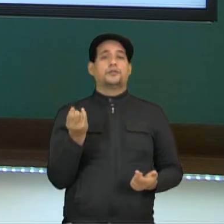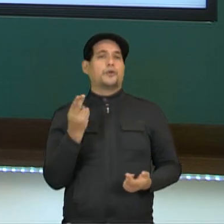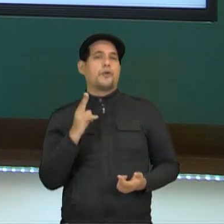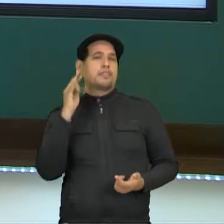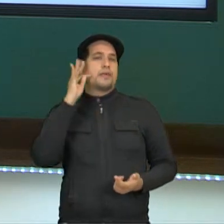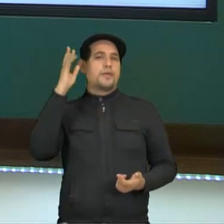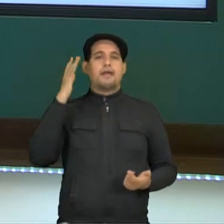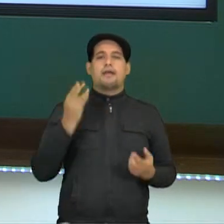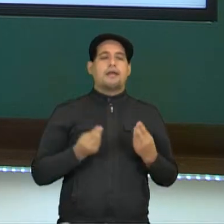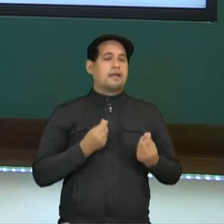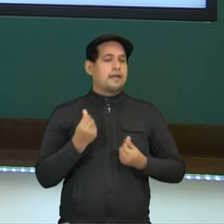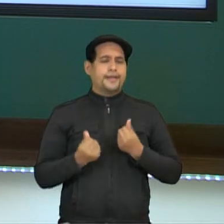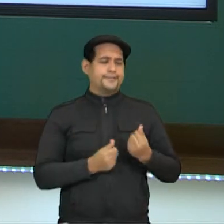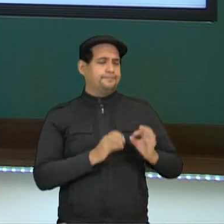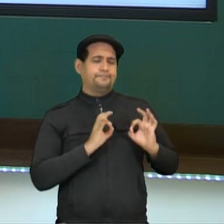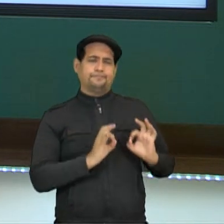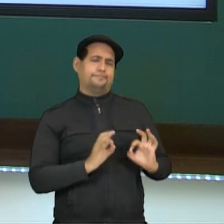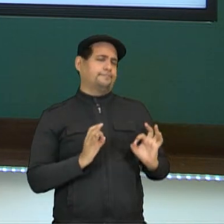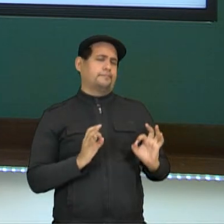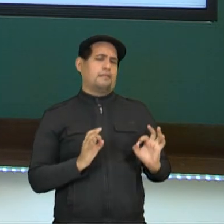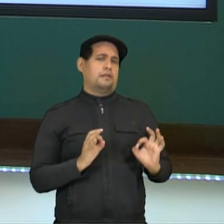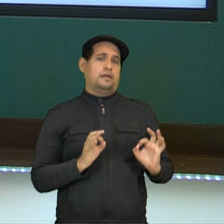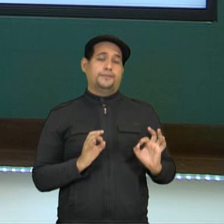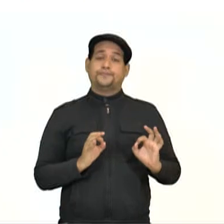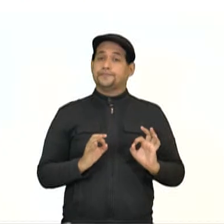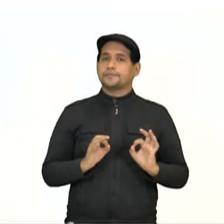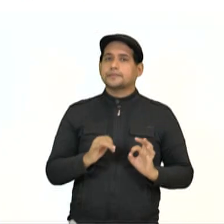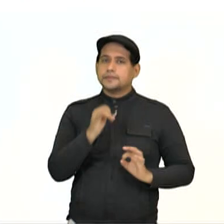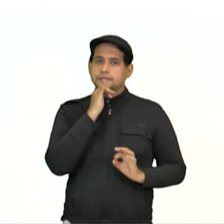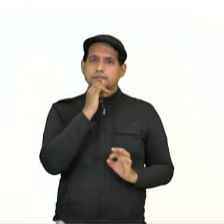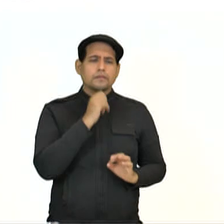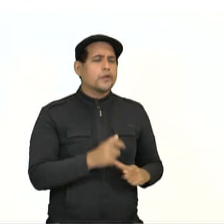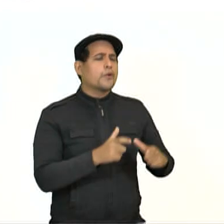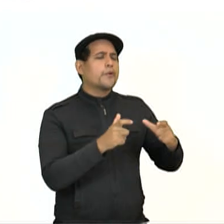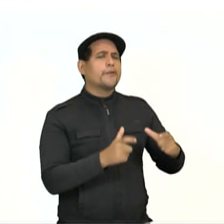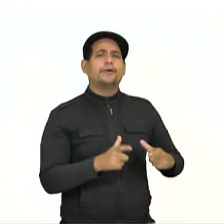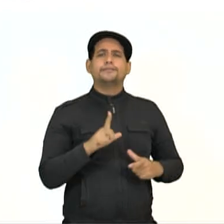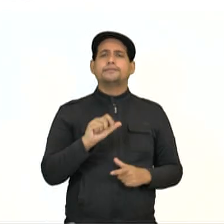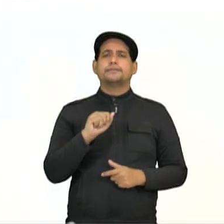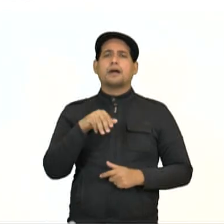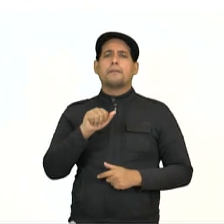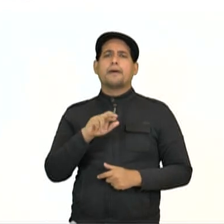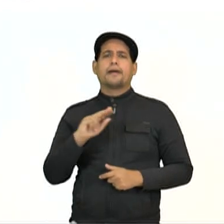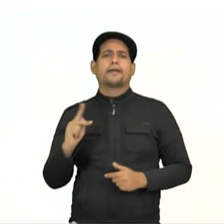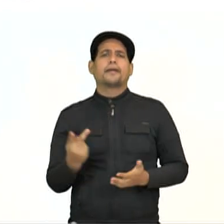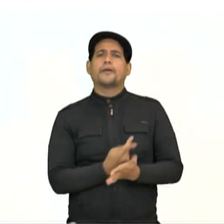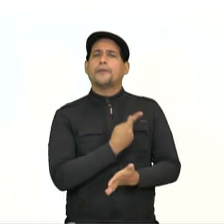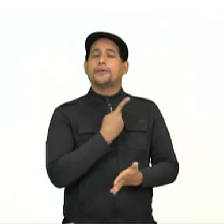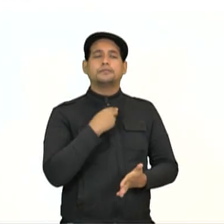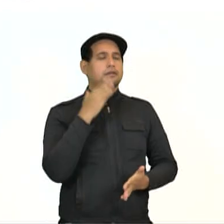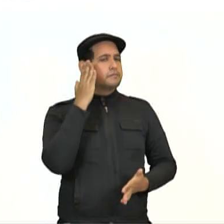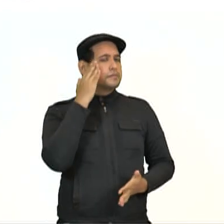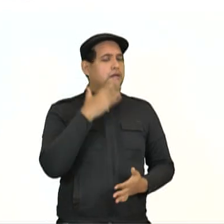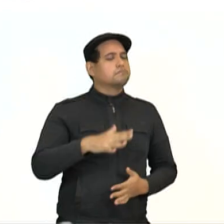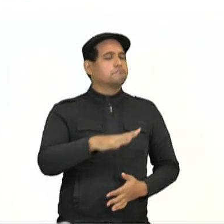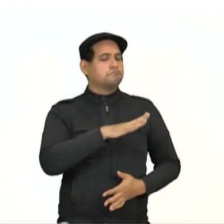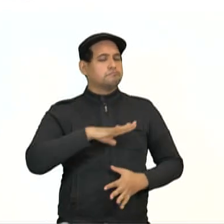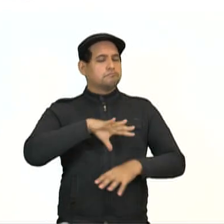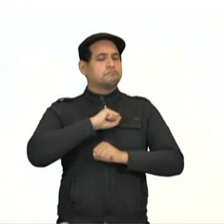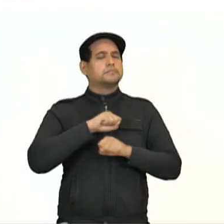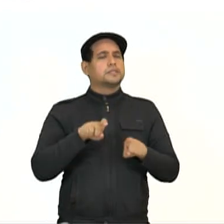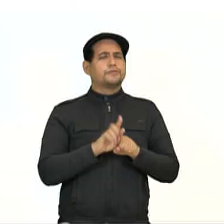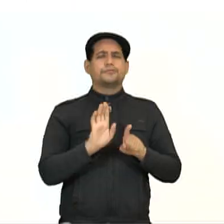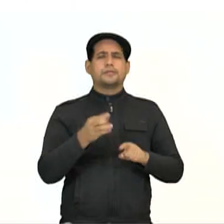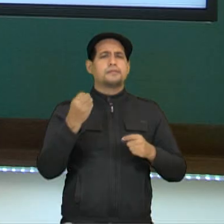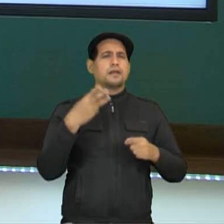que não são teorias corretas, digamos assim, aonde que Lamarck errou se a gente sabe que o meio influencia e ele já falava